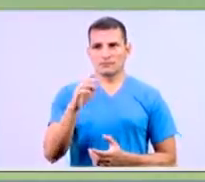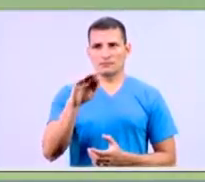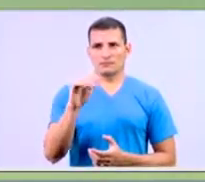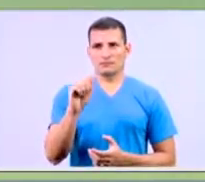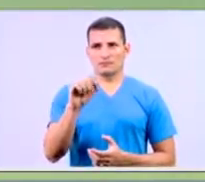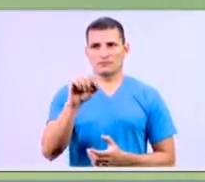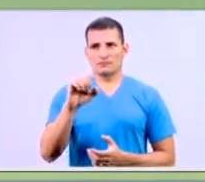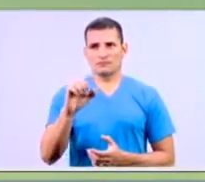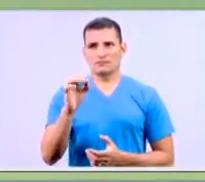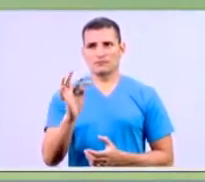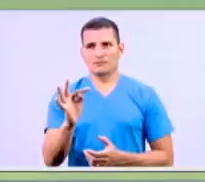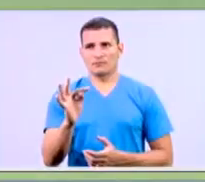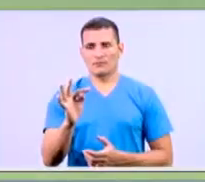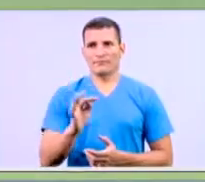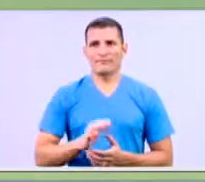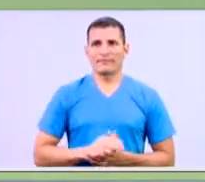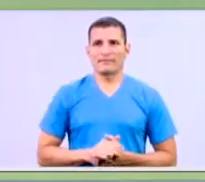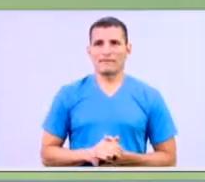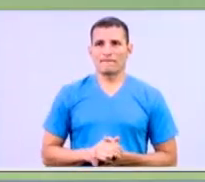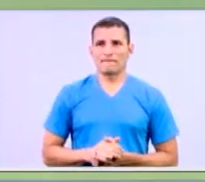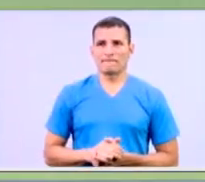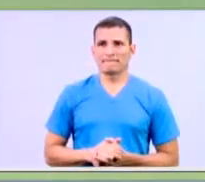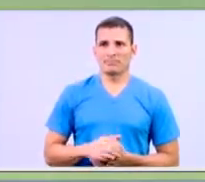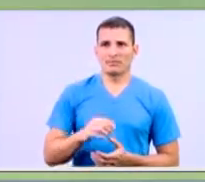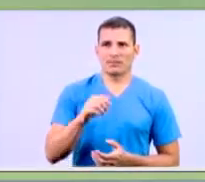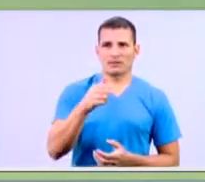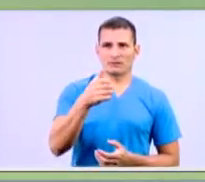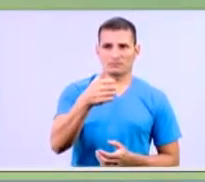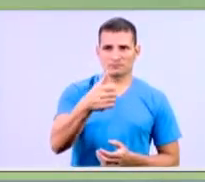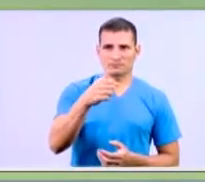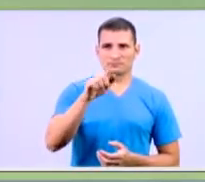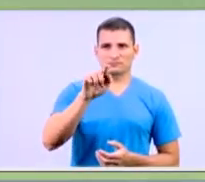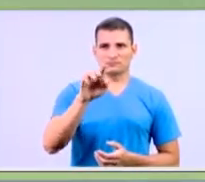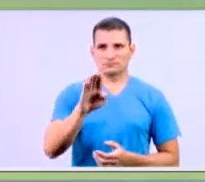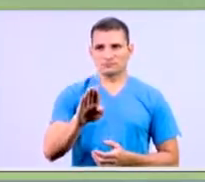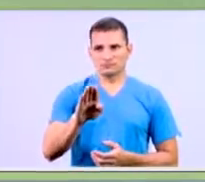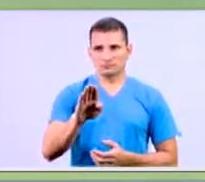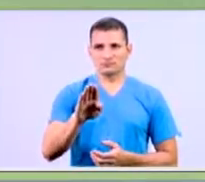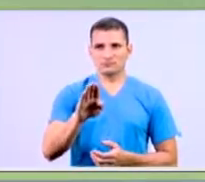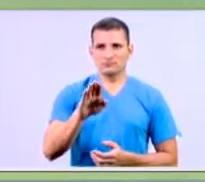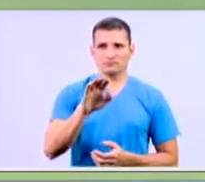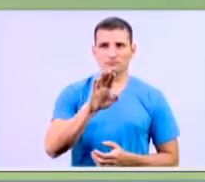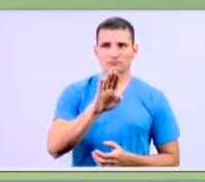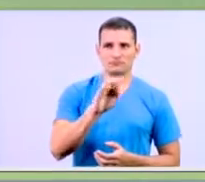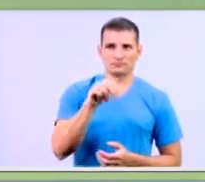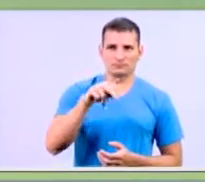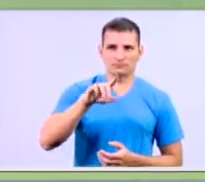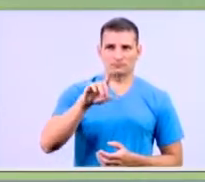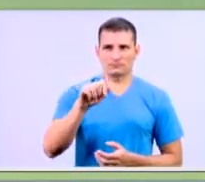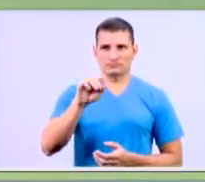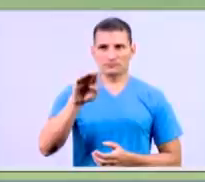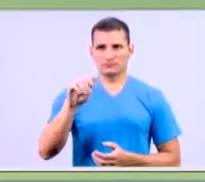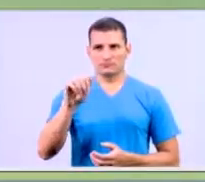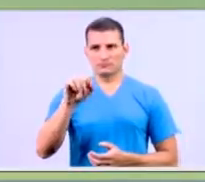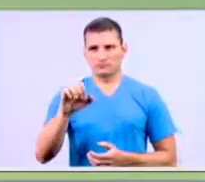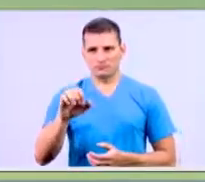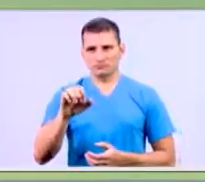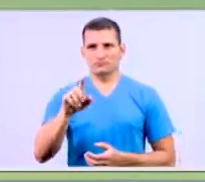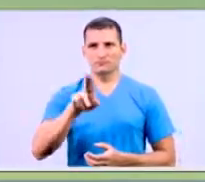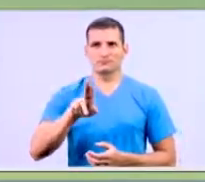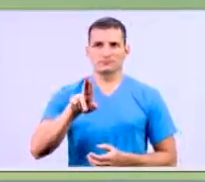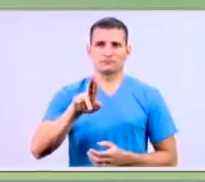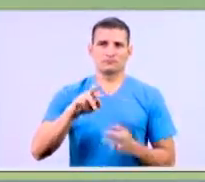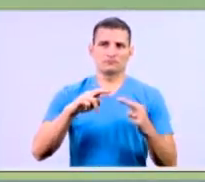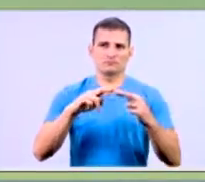T, como a nossa aluna falou. 1 gigabit, trabalha com banda base e também utiliza o par